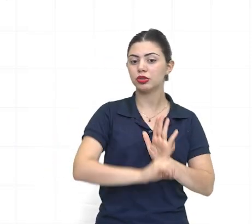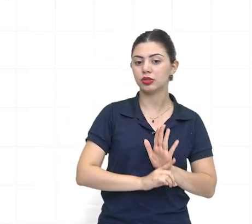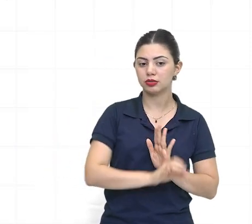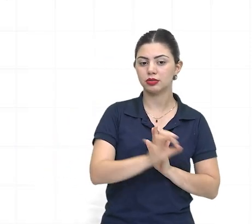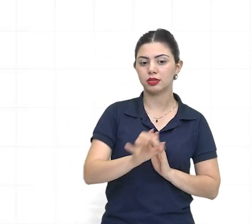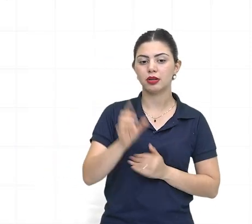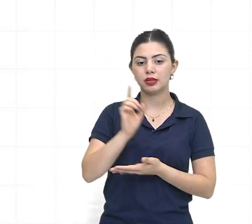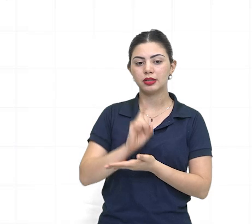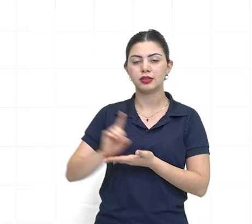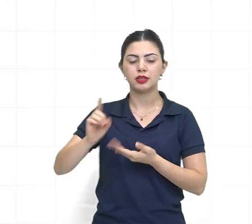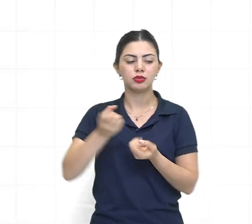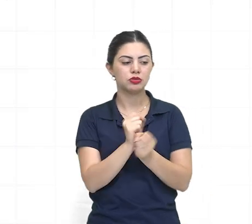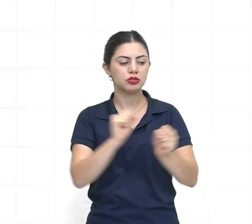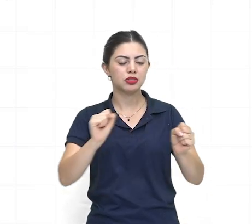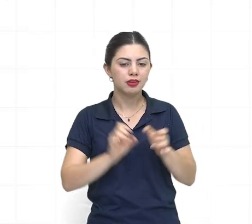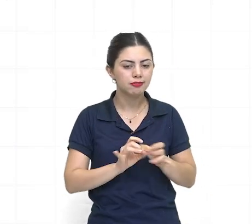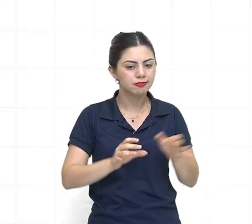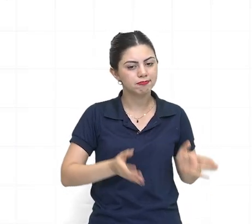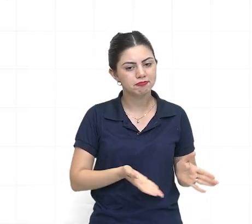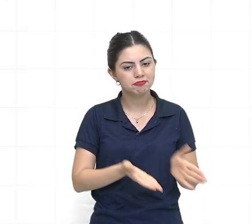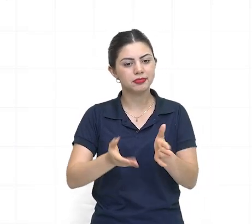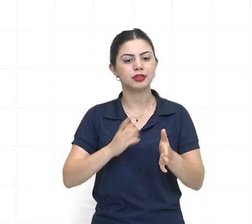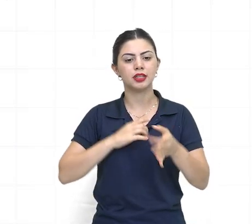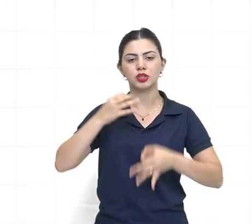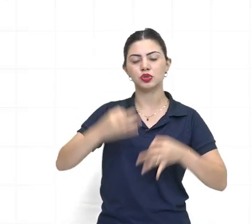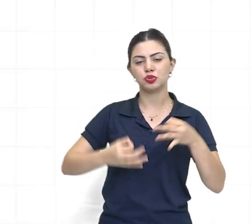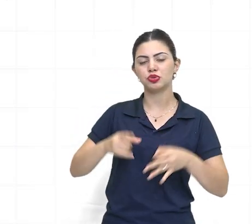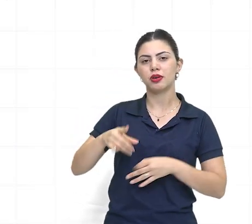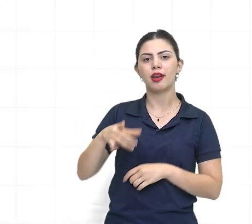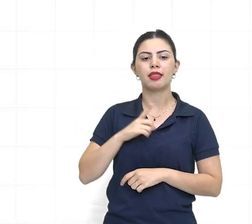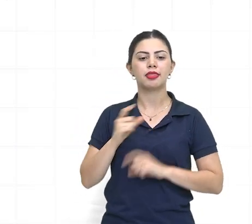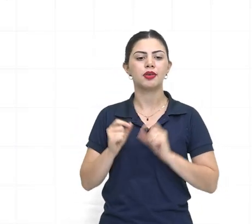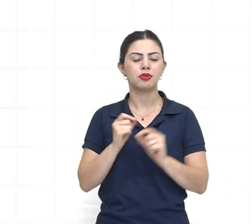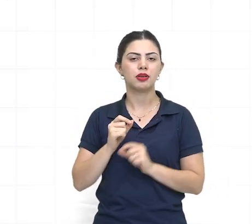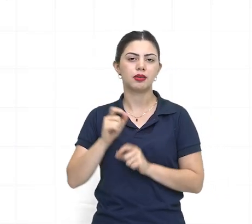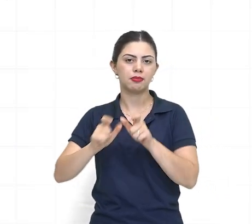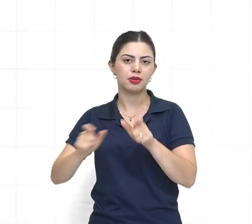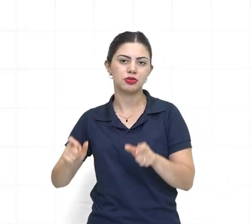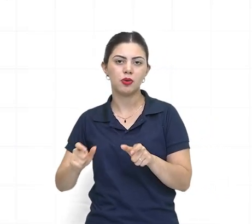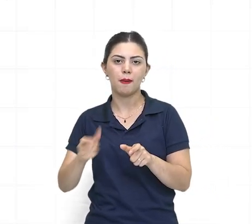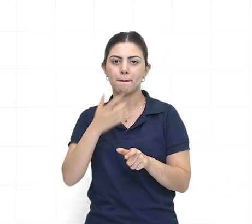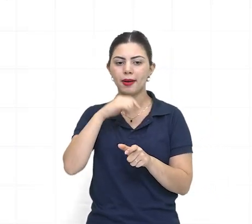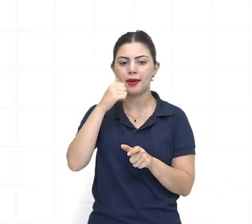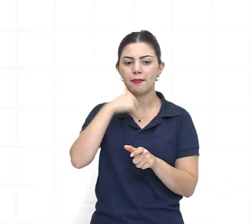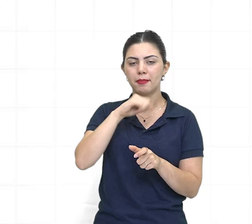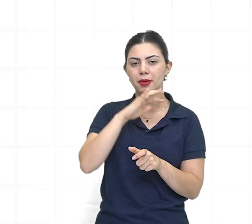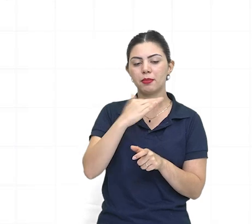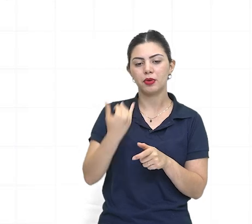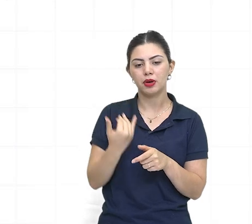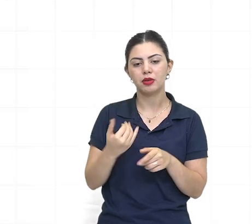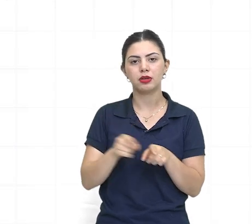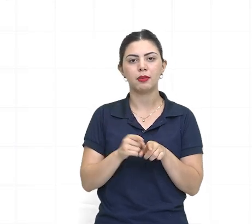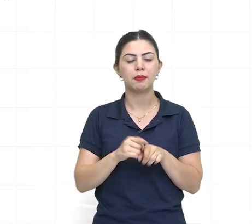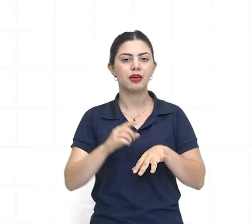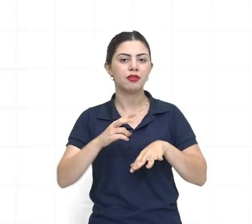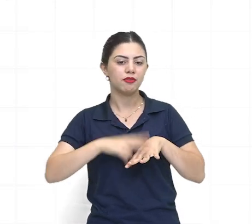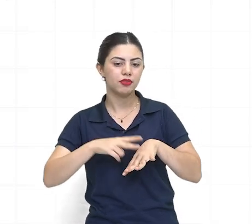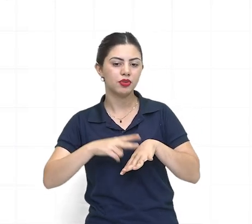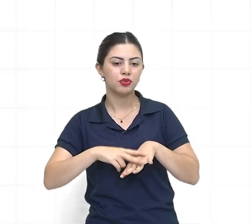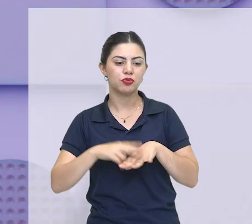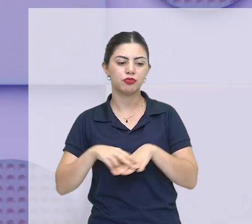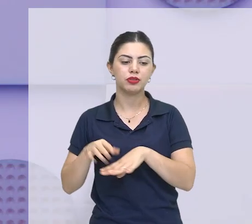Deus que liberta escravos, faz justiça aos órfãos e viúvas e se faz presente junto aos abandonados e